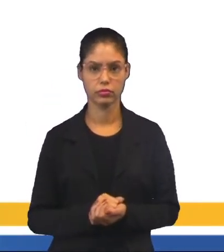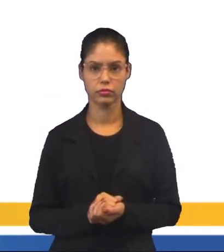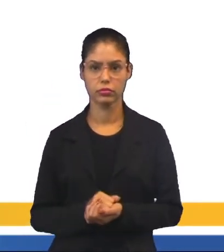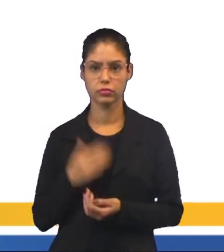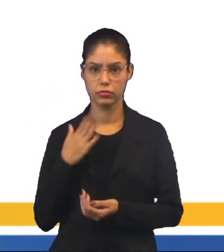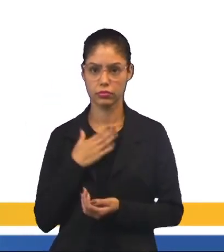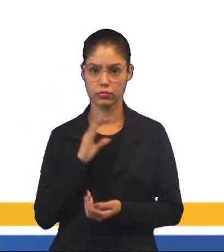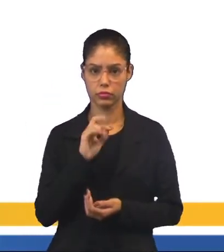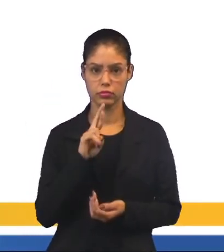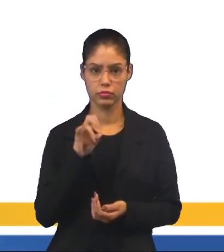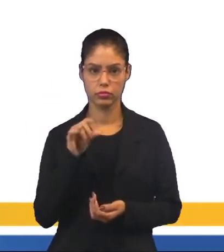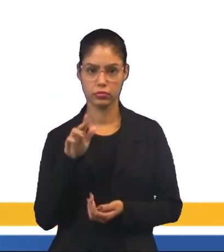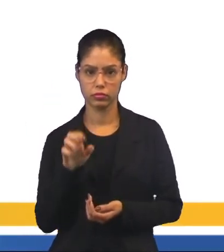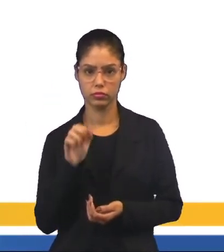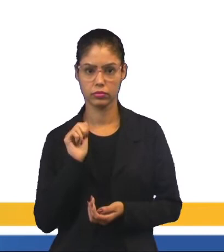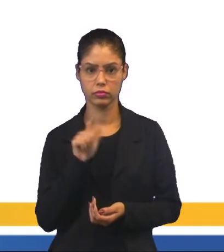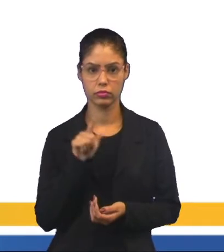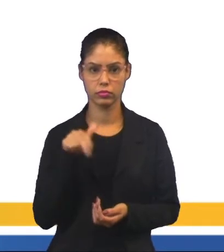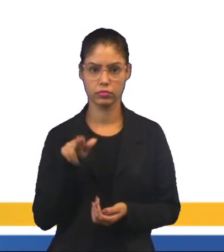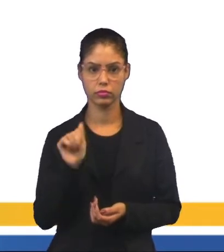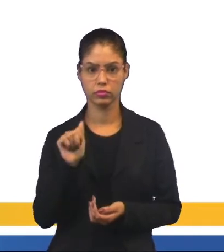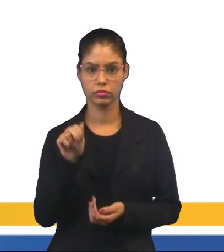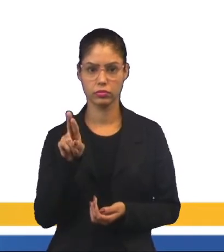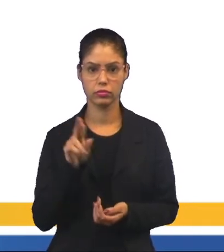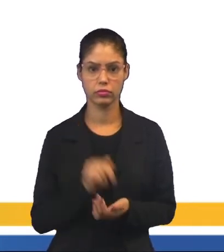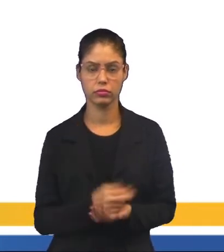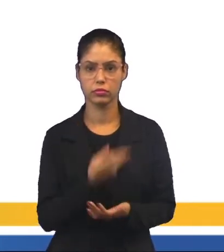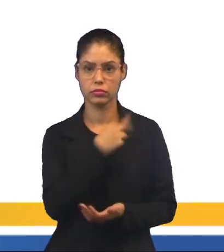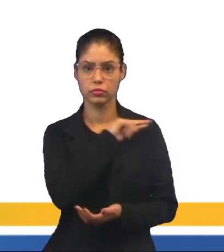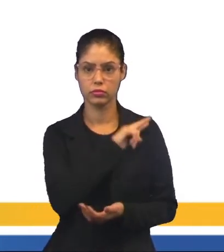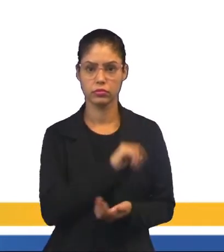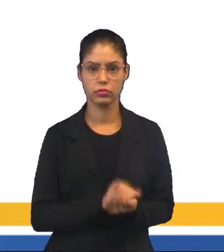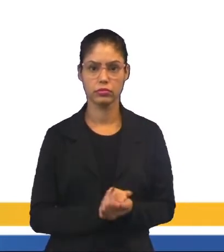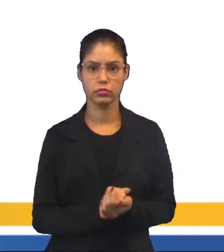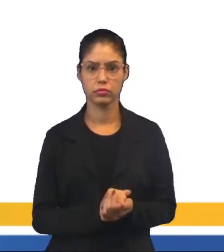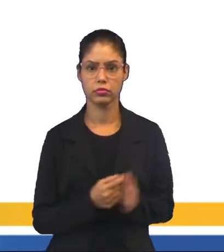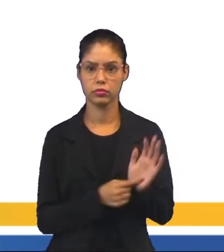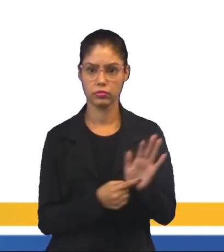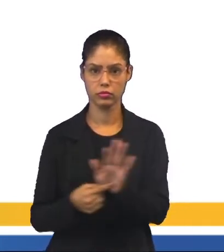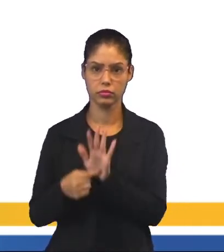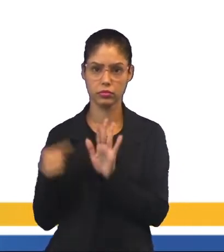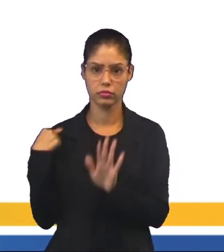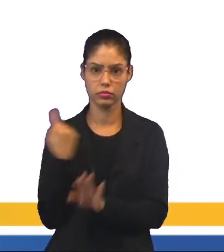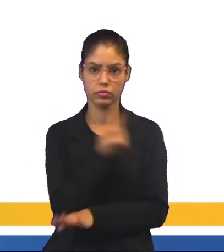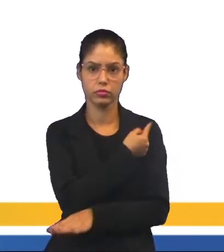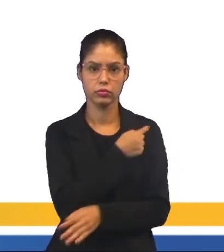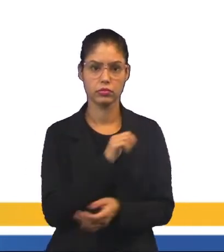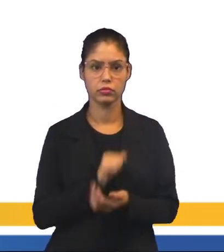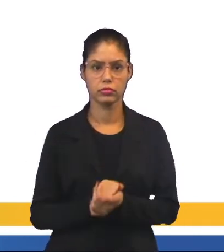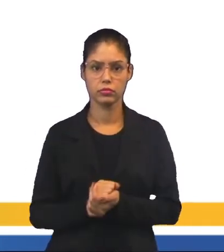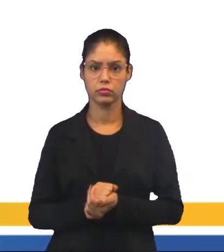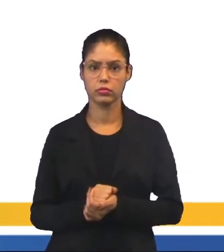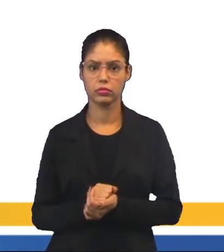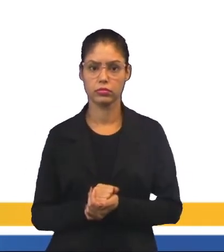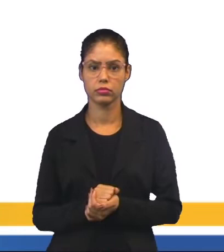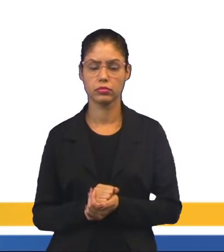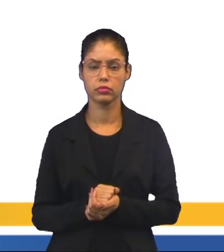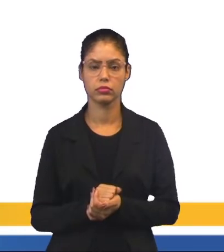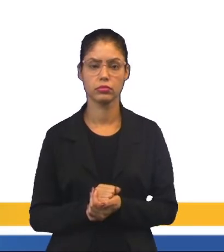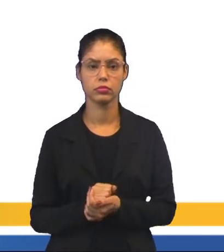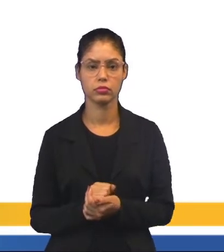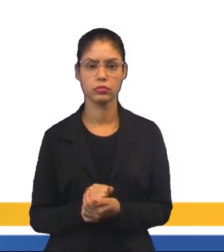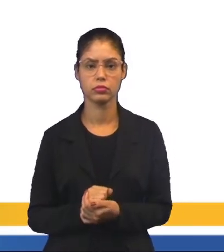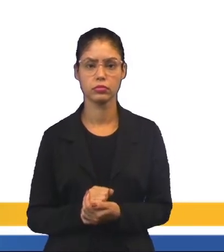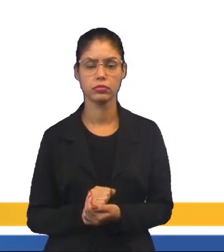Então, no meu coeficiente linear, ele é responsável por nos mostrar a interseção,